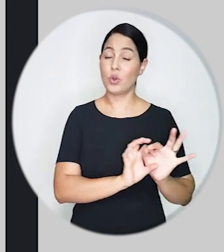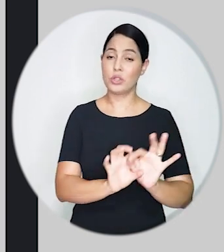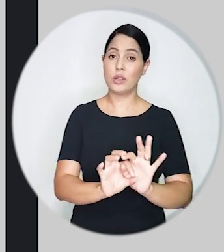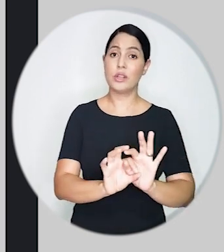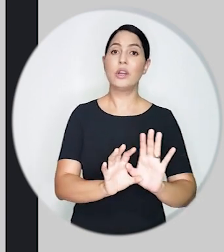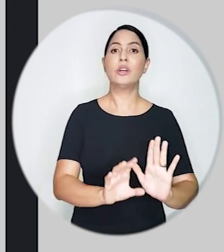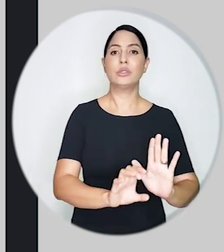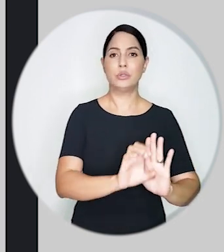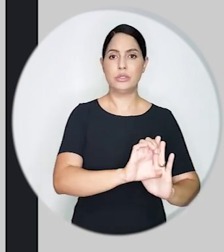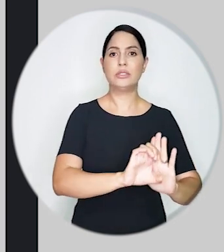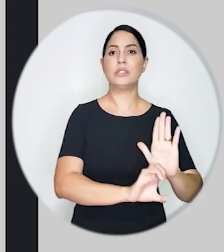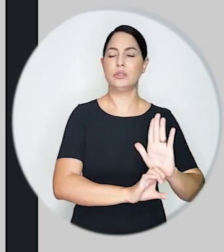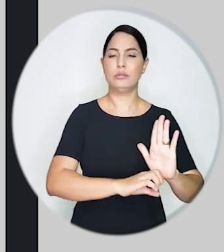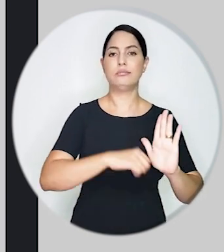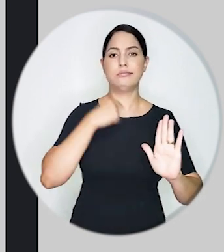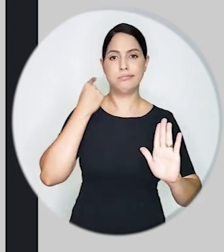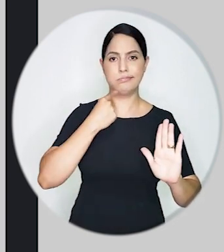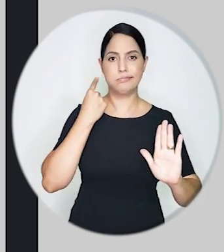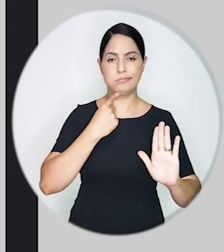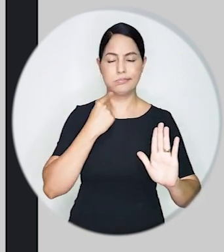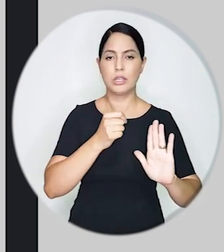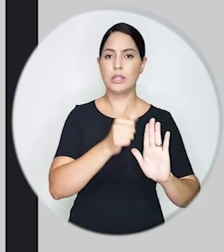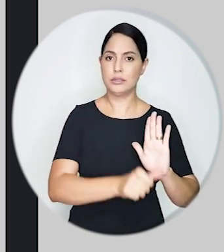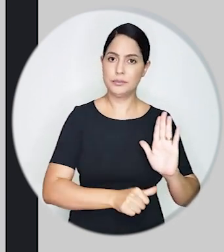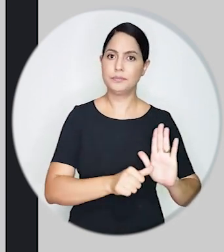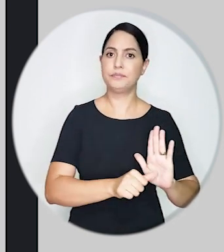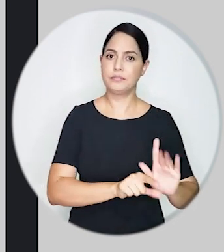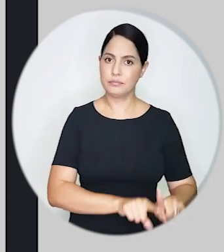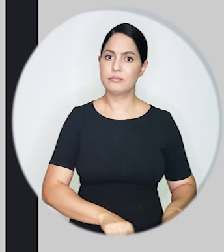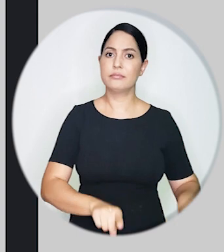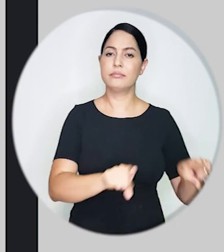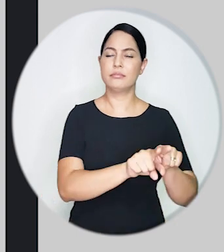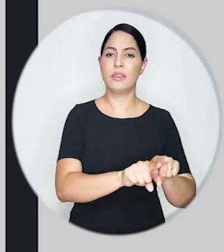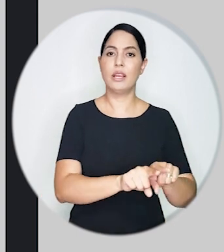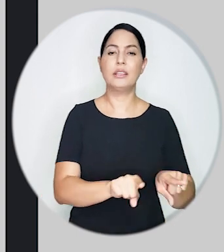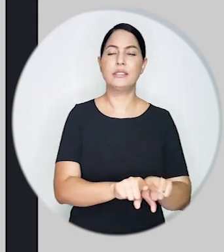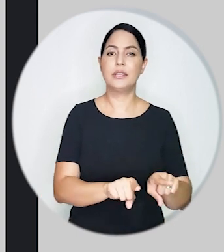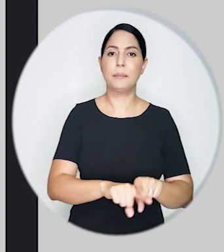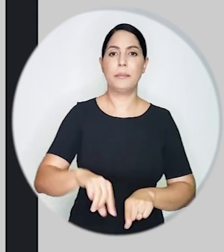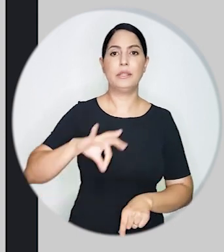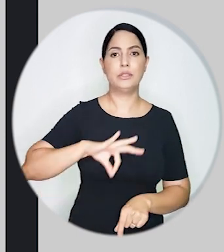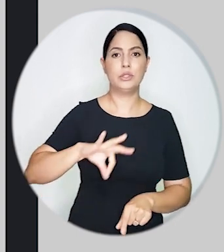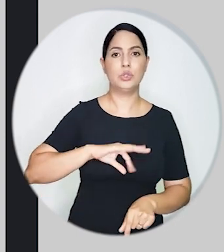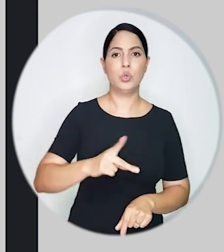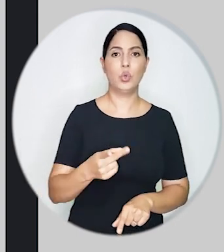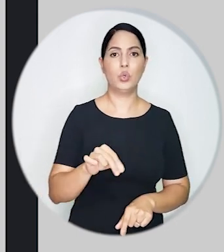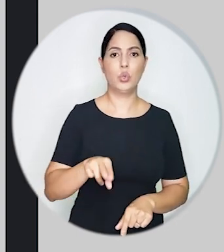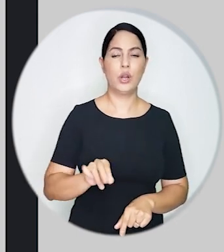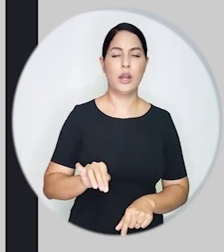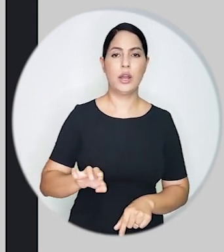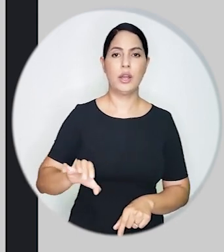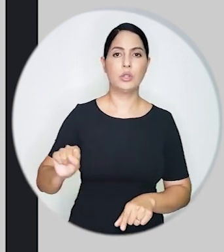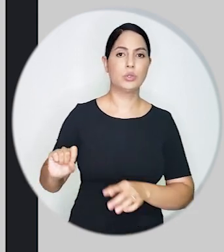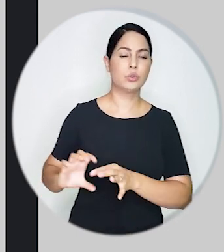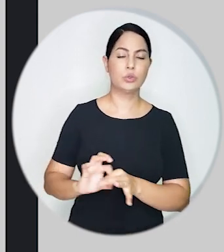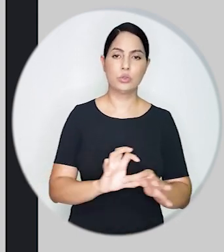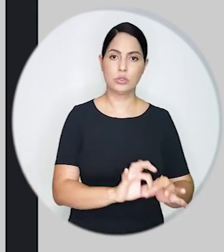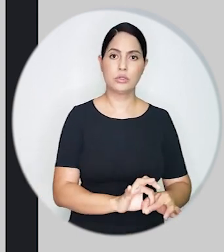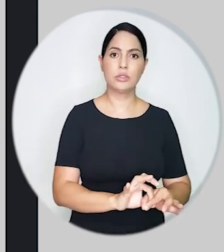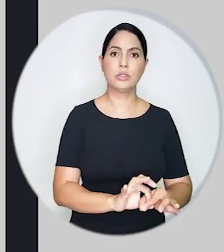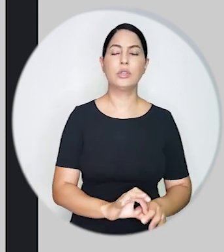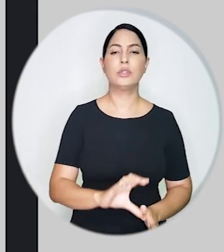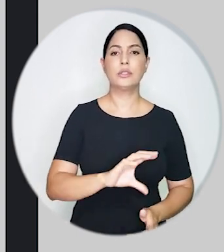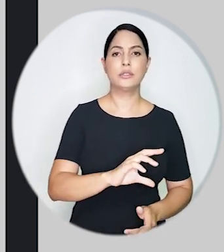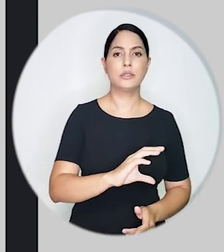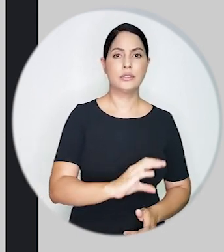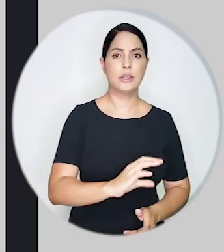que atualizou o Estatuto da Advocacia e institucionalizou, entre outras demandas da classe, a fixação de honorários de acordo com o Código